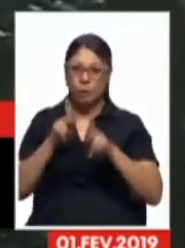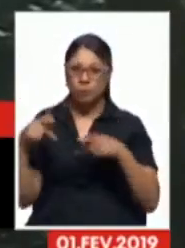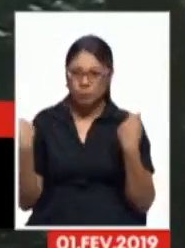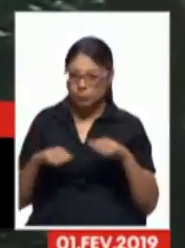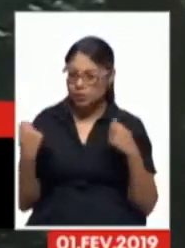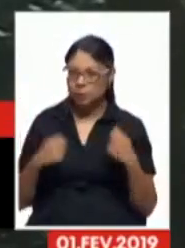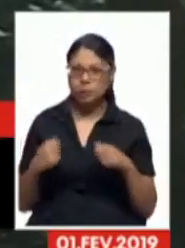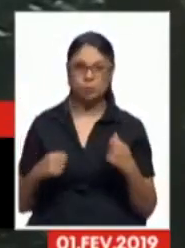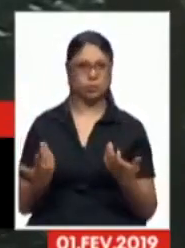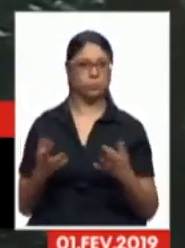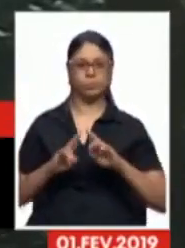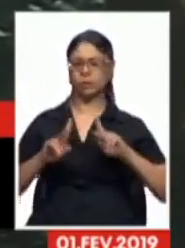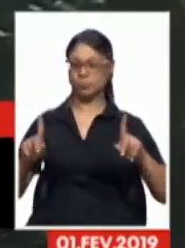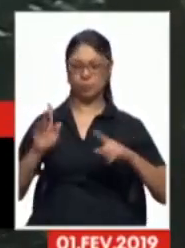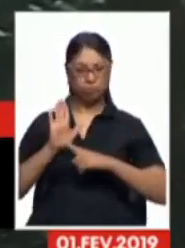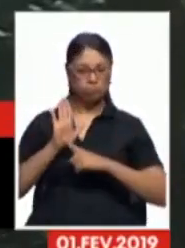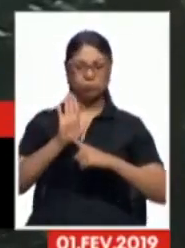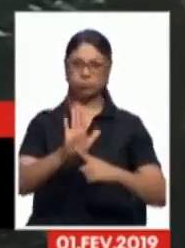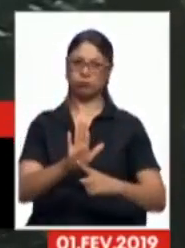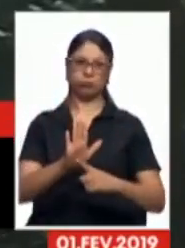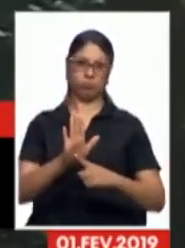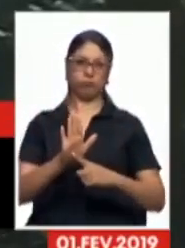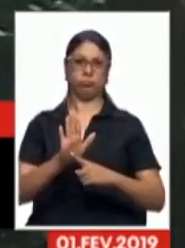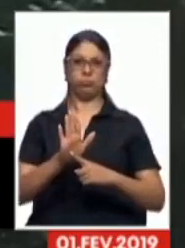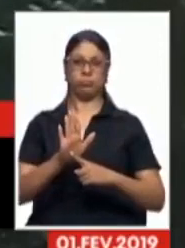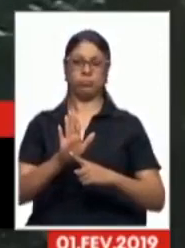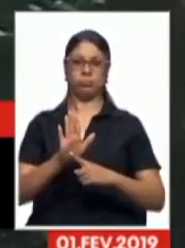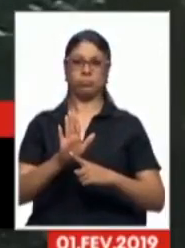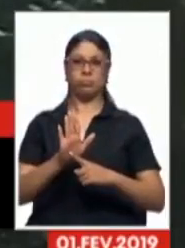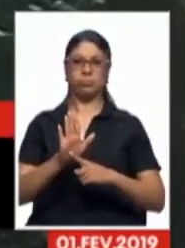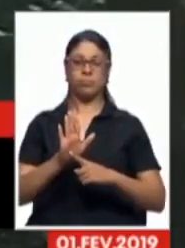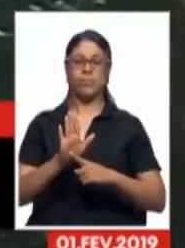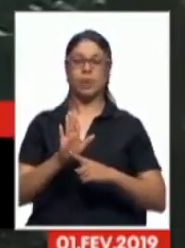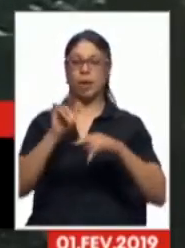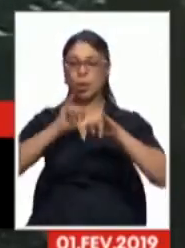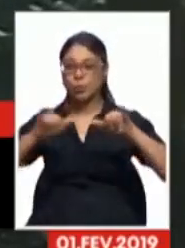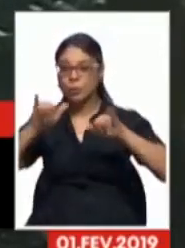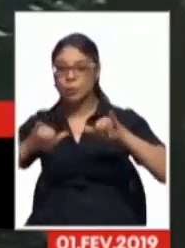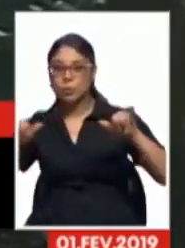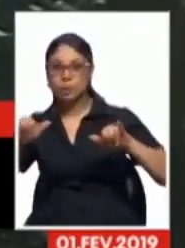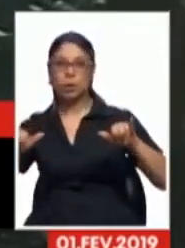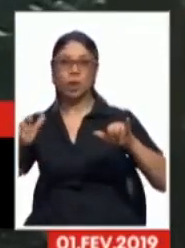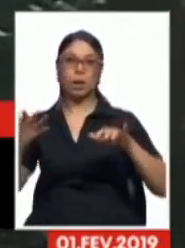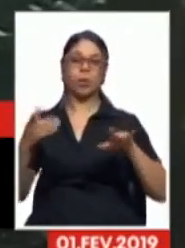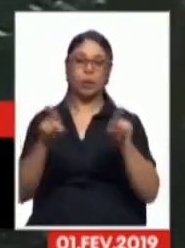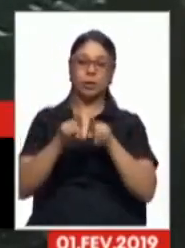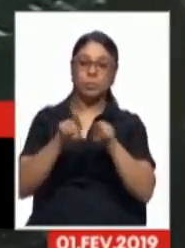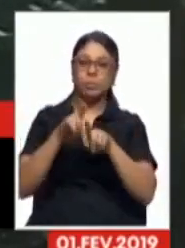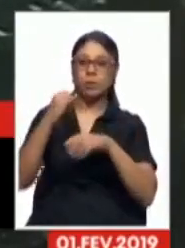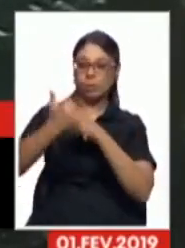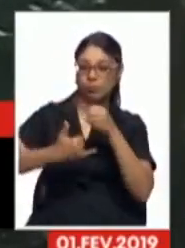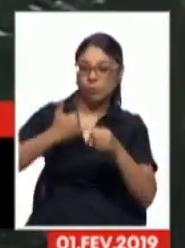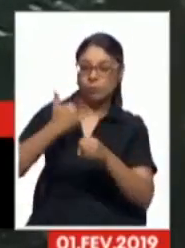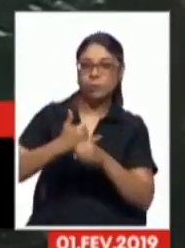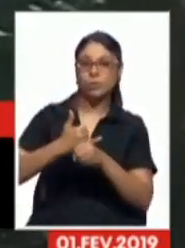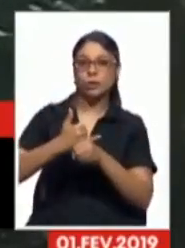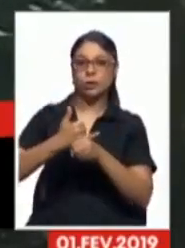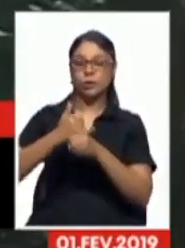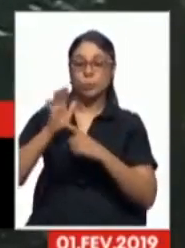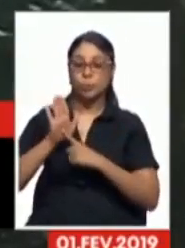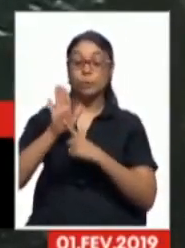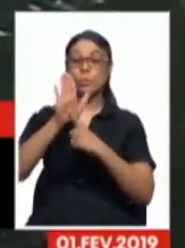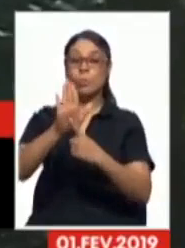austeridade e transparência, onde as redes sociais e a internet possibilitam